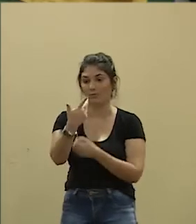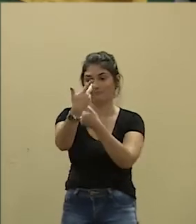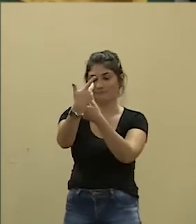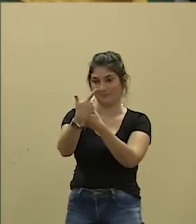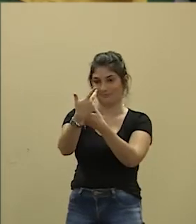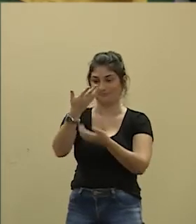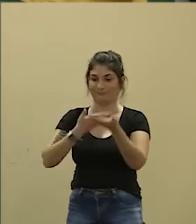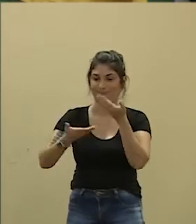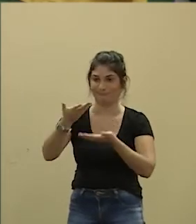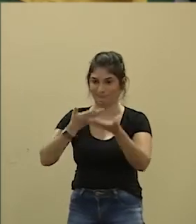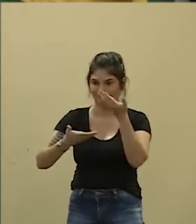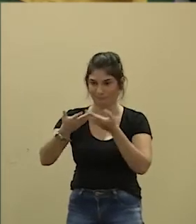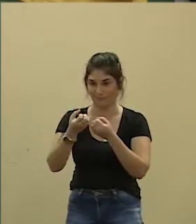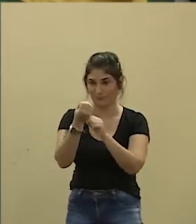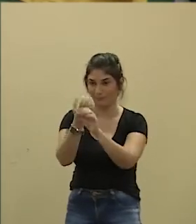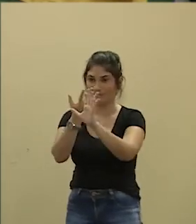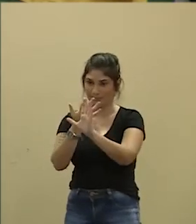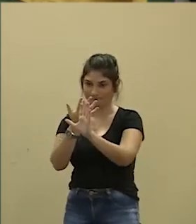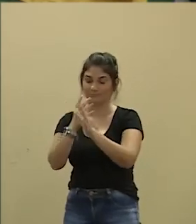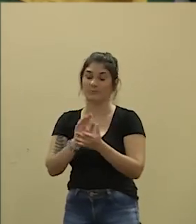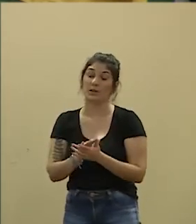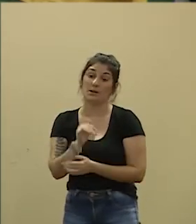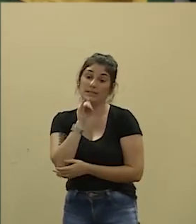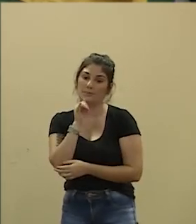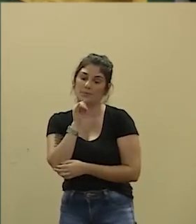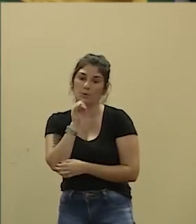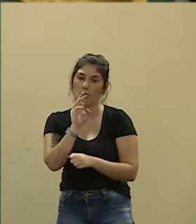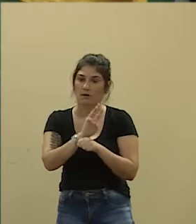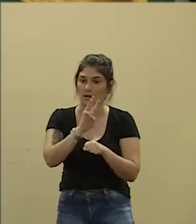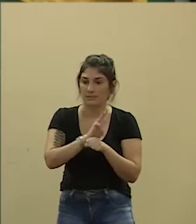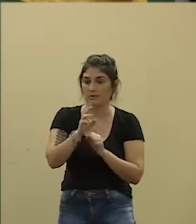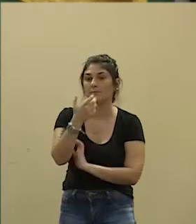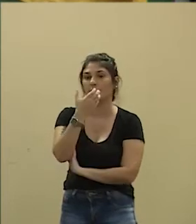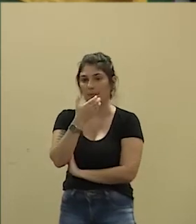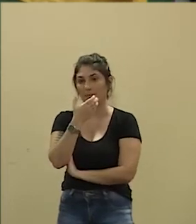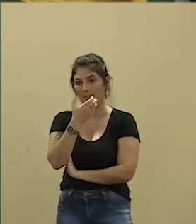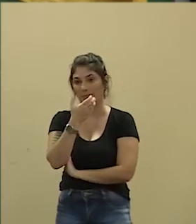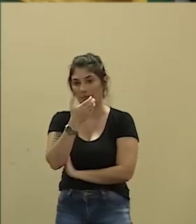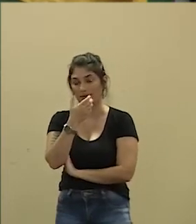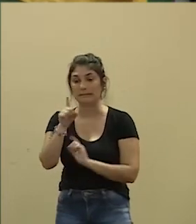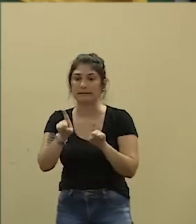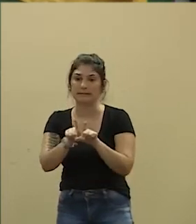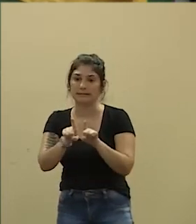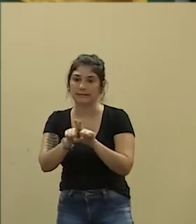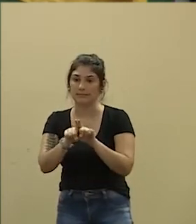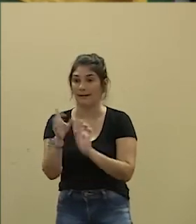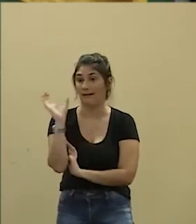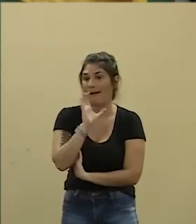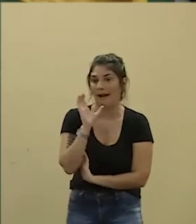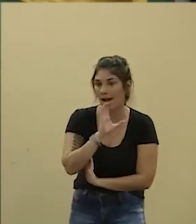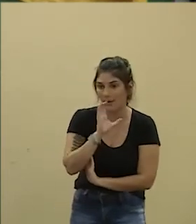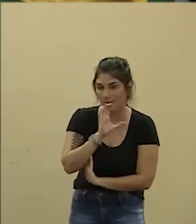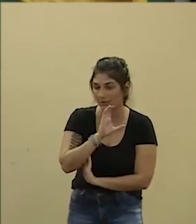contrapartida visual né whatsapp mesmo a gente manda áudio foi gravar uma mensagem de áudio etapa facilitou muito natal